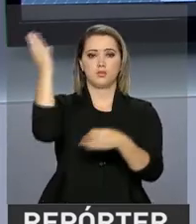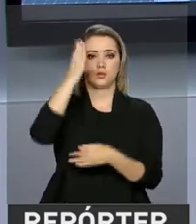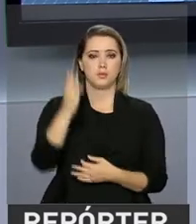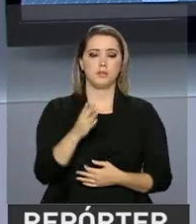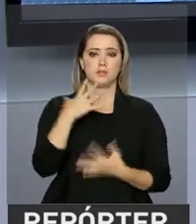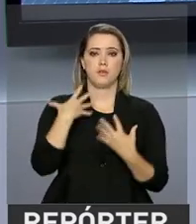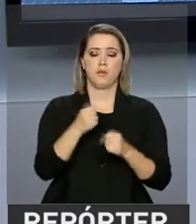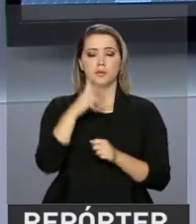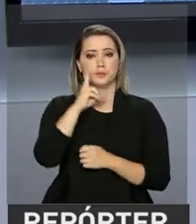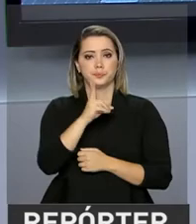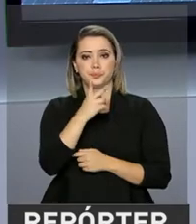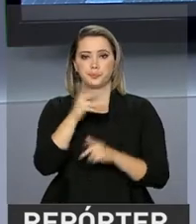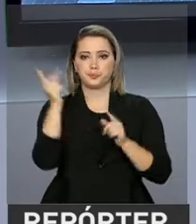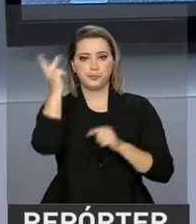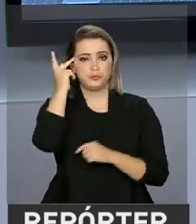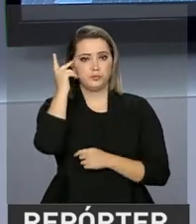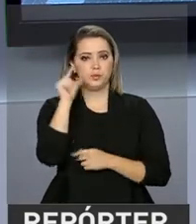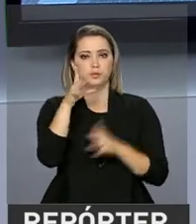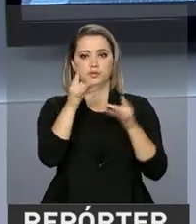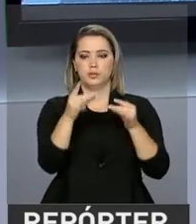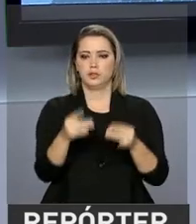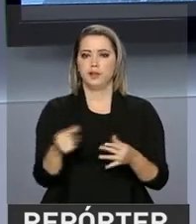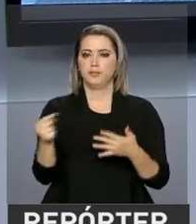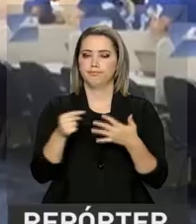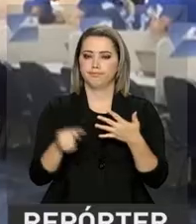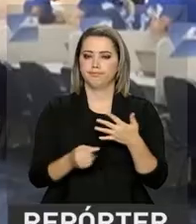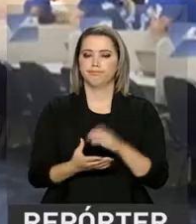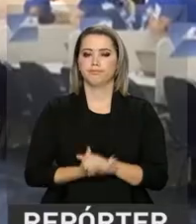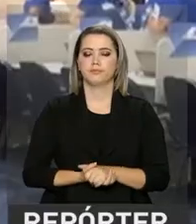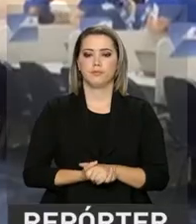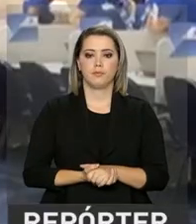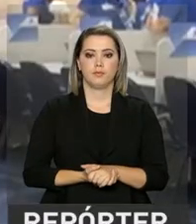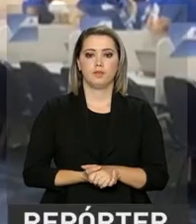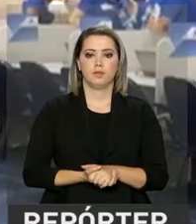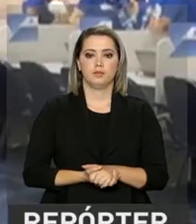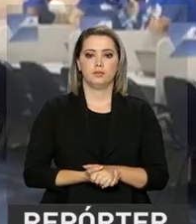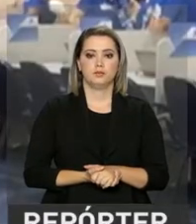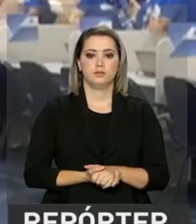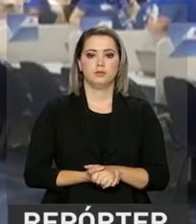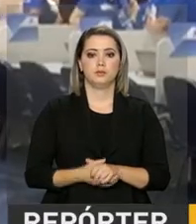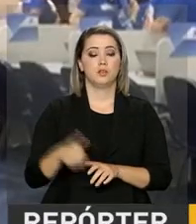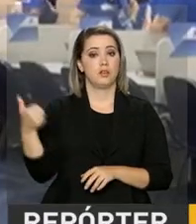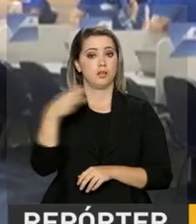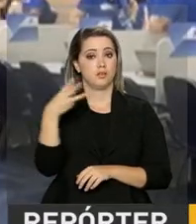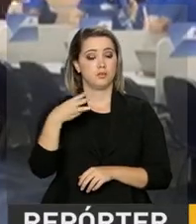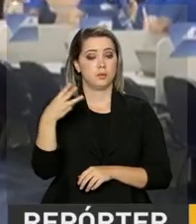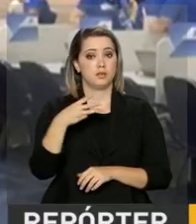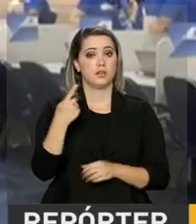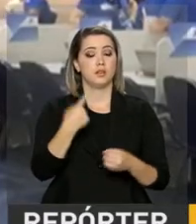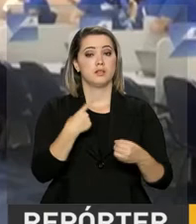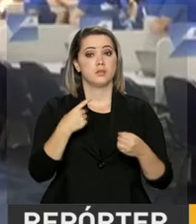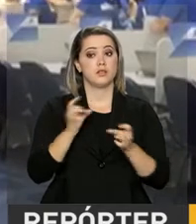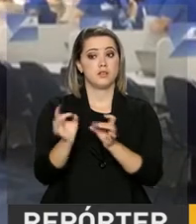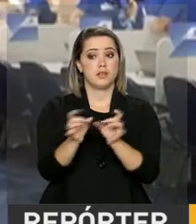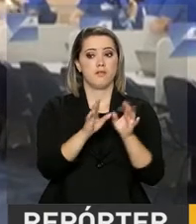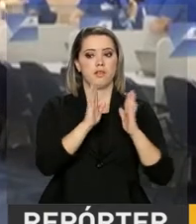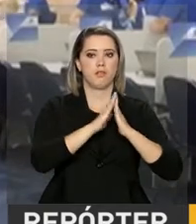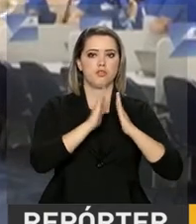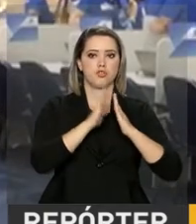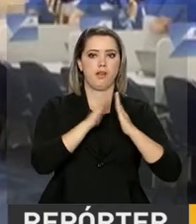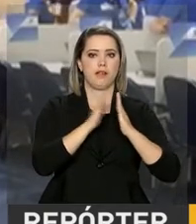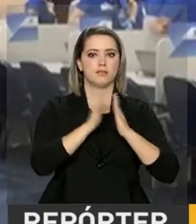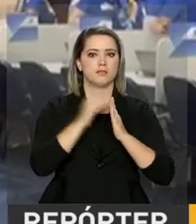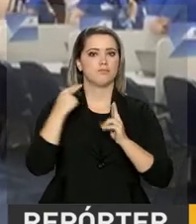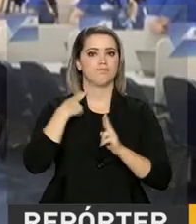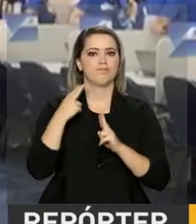paulo com repórter josé luiz filho que tem os detalhes este é o 13º feirão caixa o evento que começou